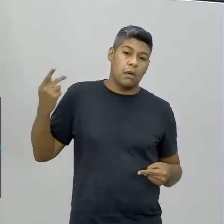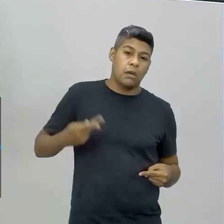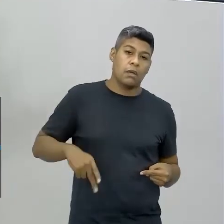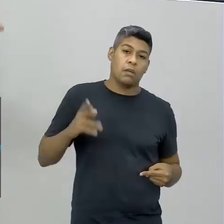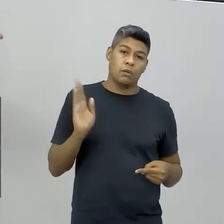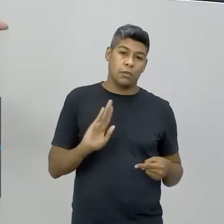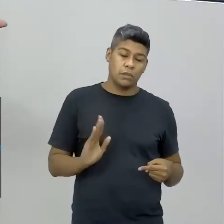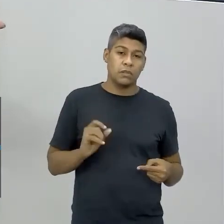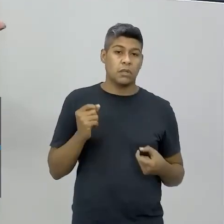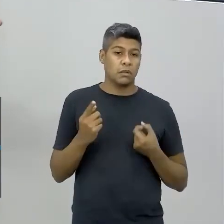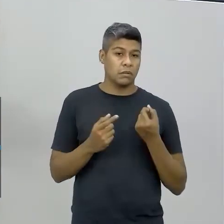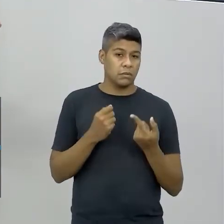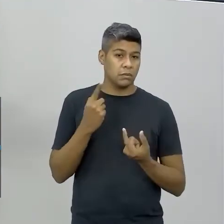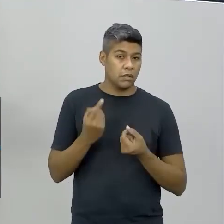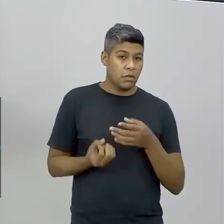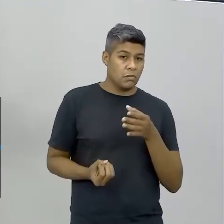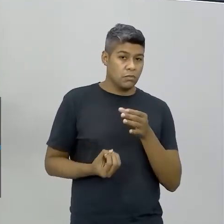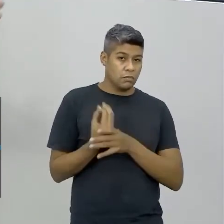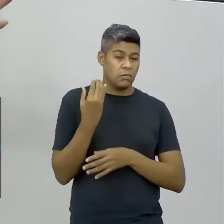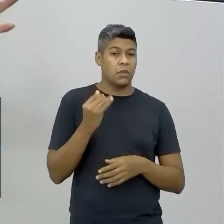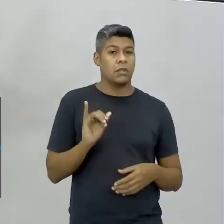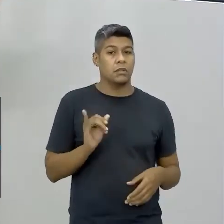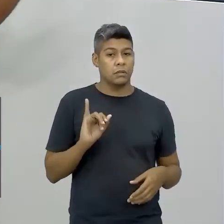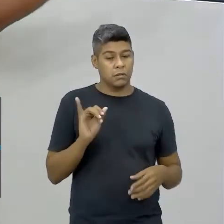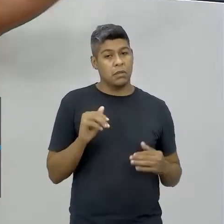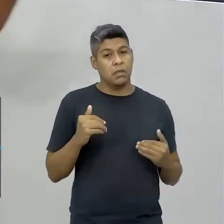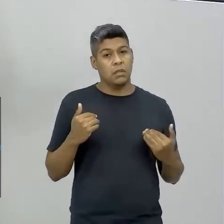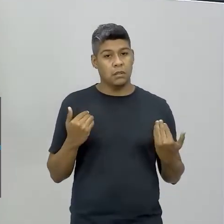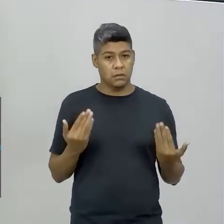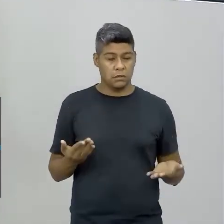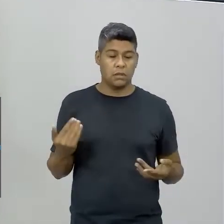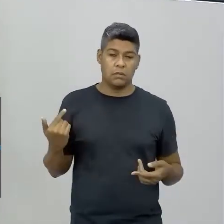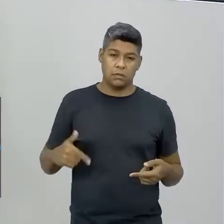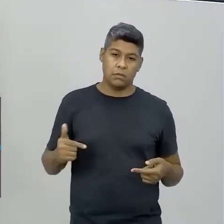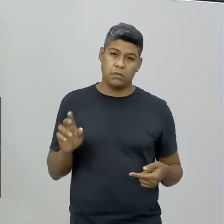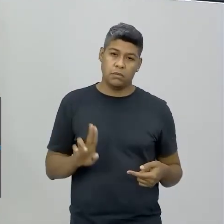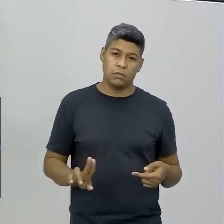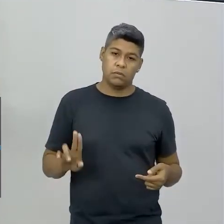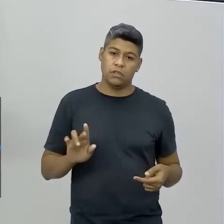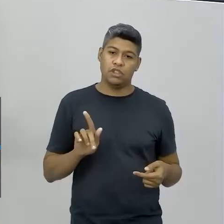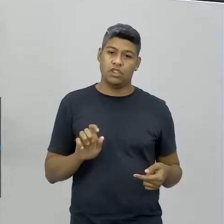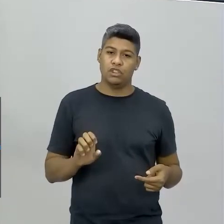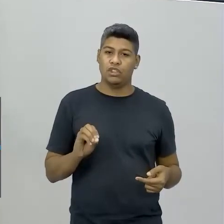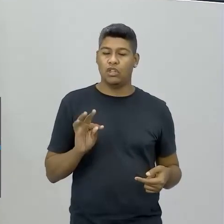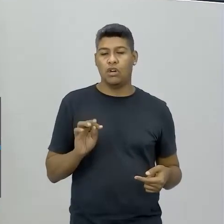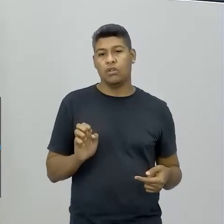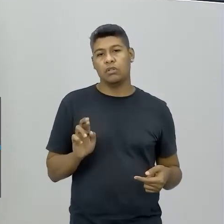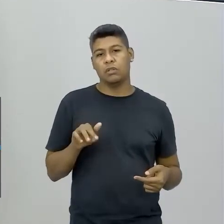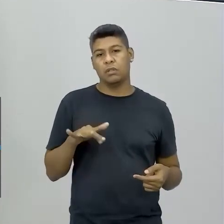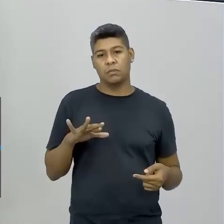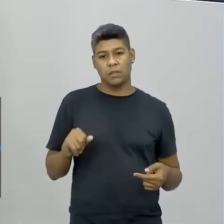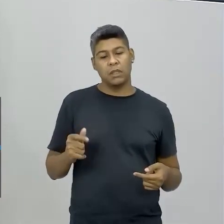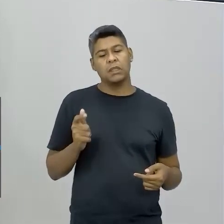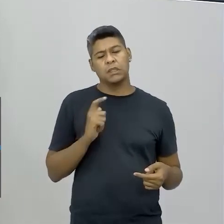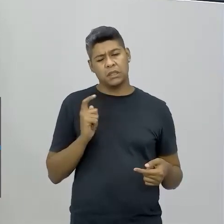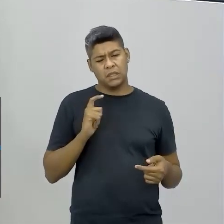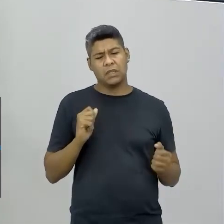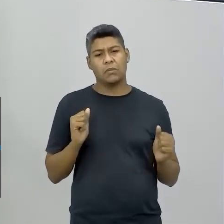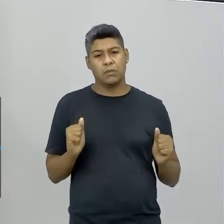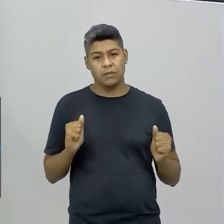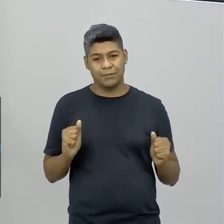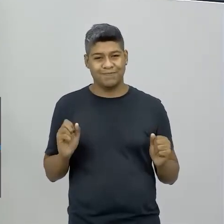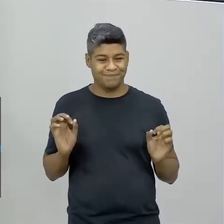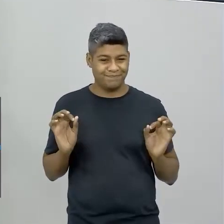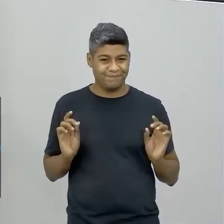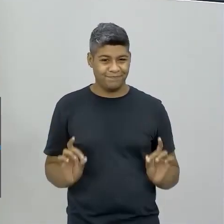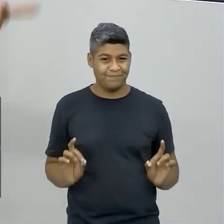bastante alternativas de produção de eletricidade, então ainda não tem utilizado a geotérmica, apesar de ter uma grande potencialidade,